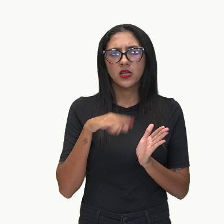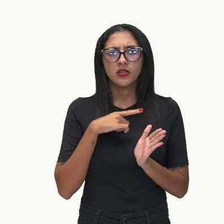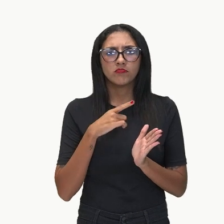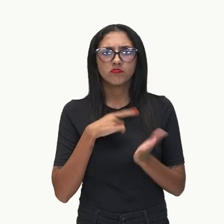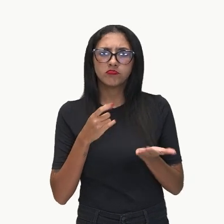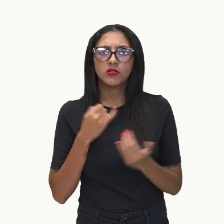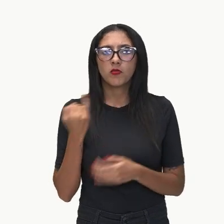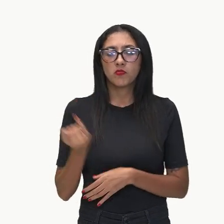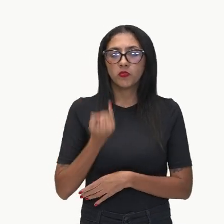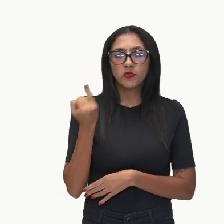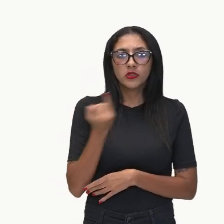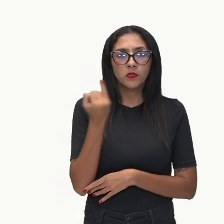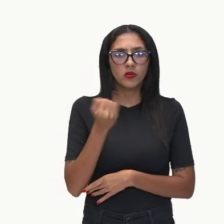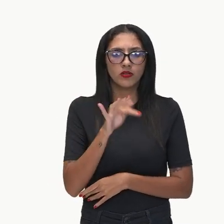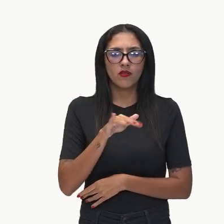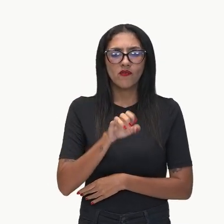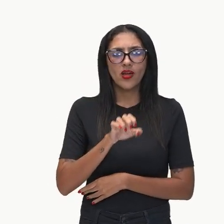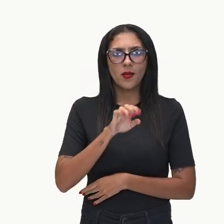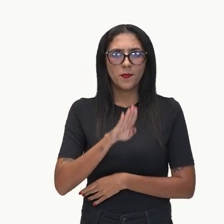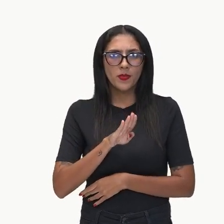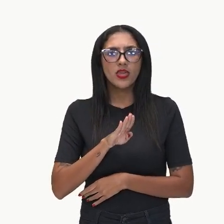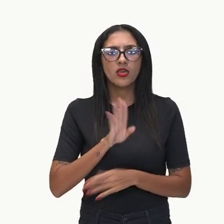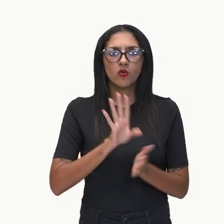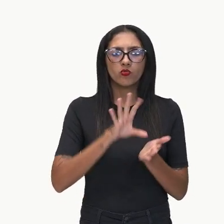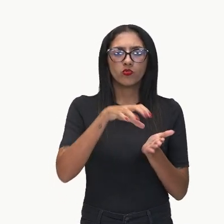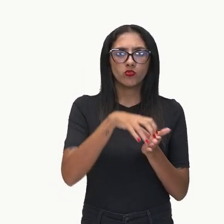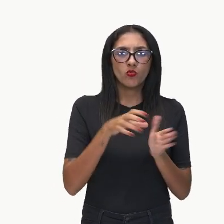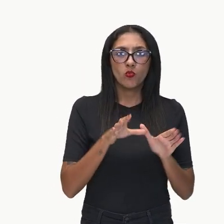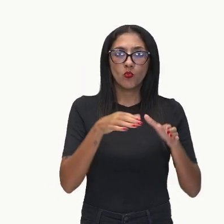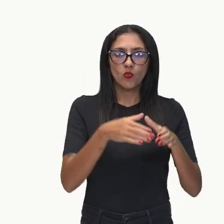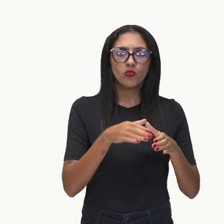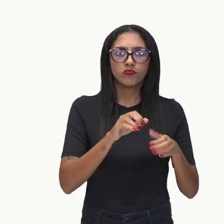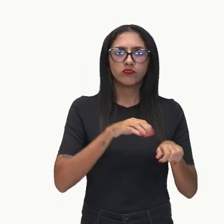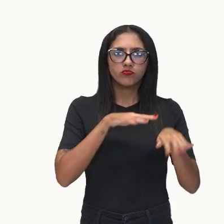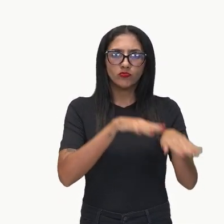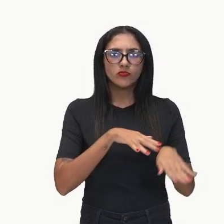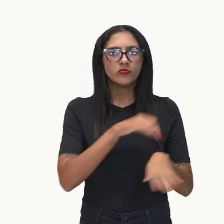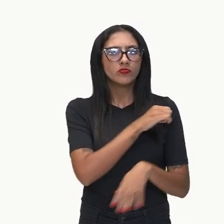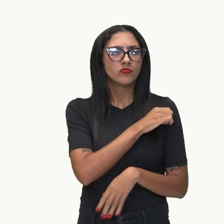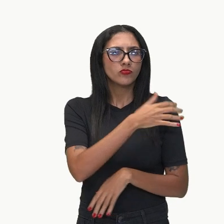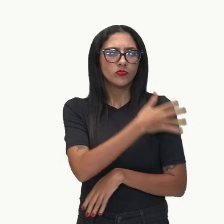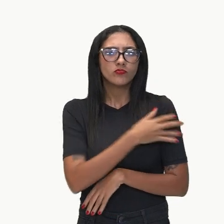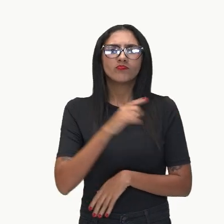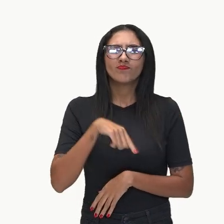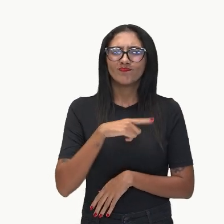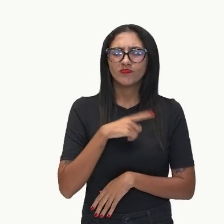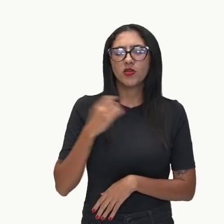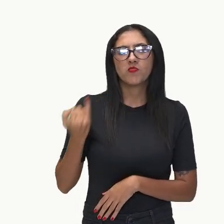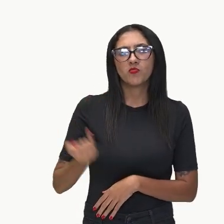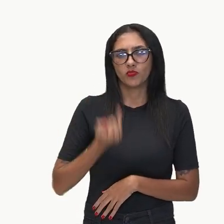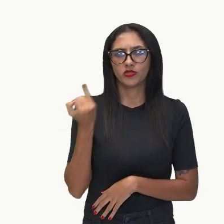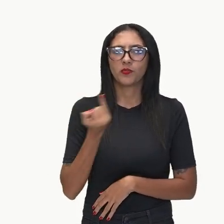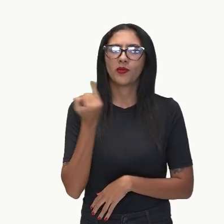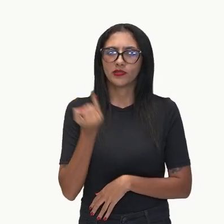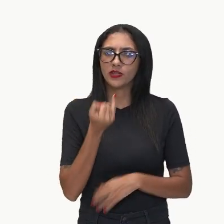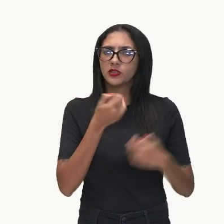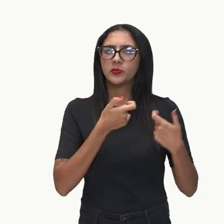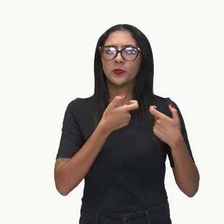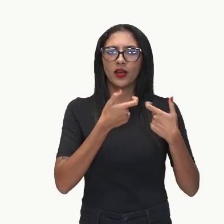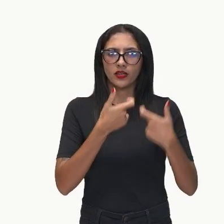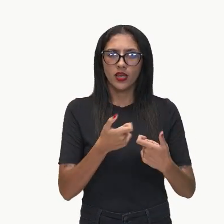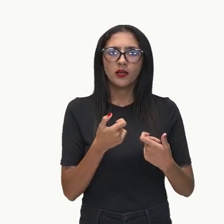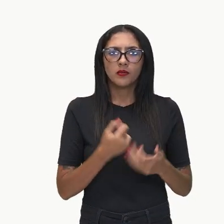então, da FEB. Essa participação foi crucial, ou seja, muito importante, né, para a